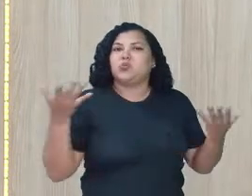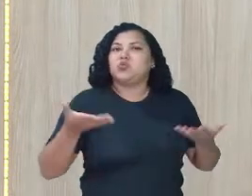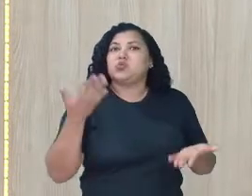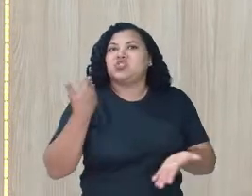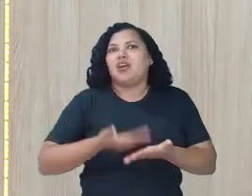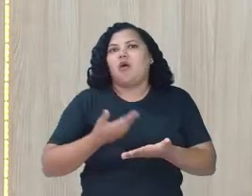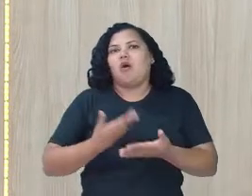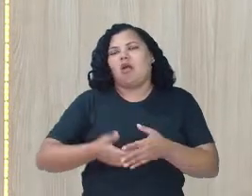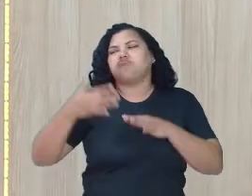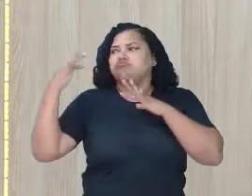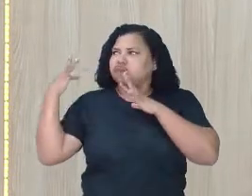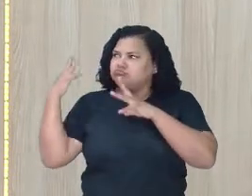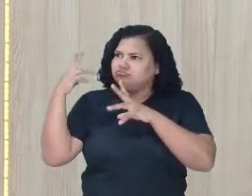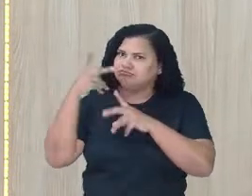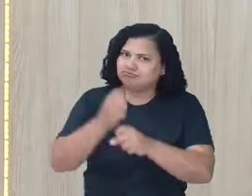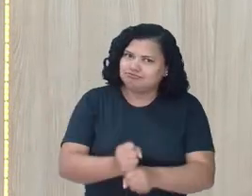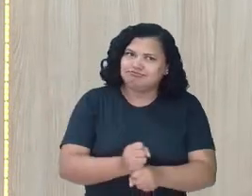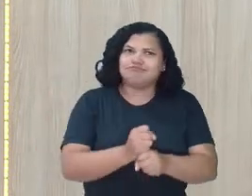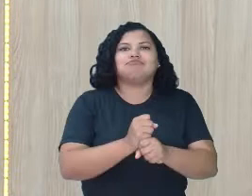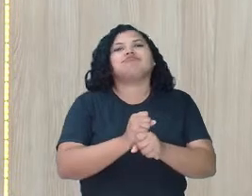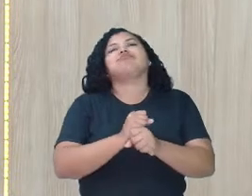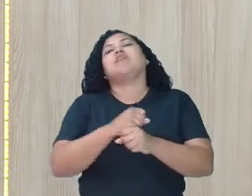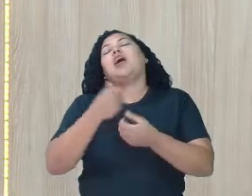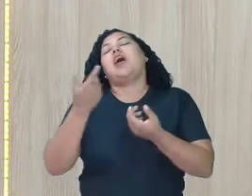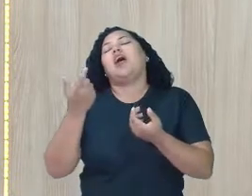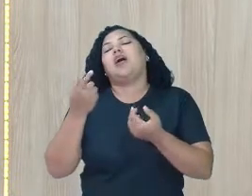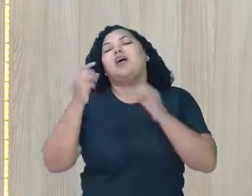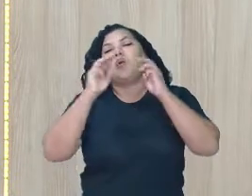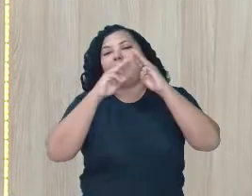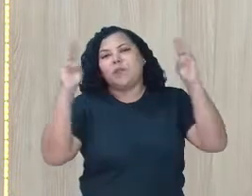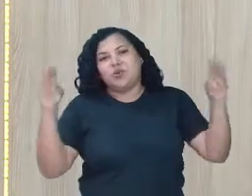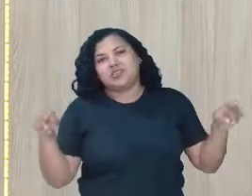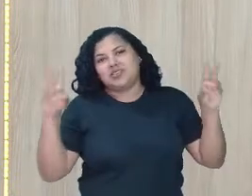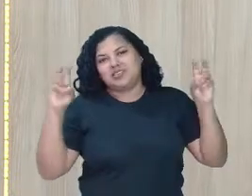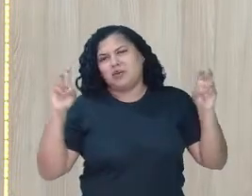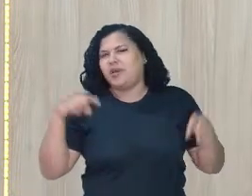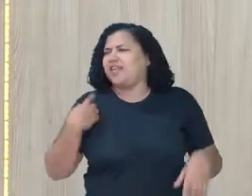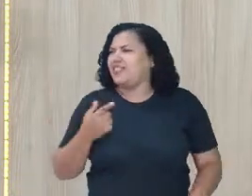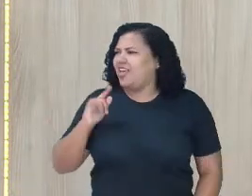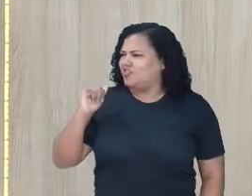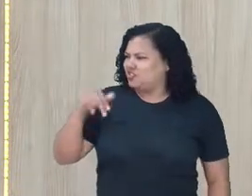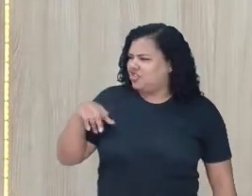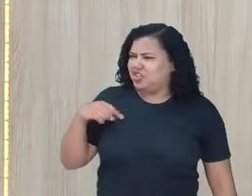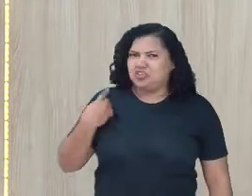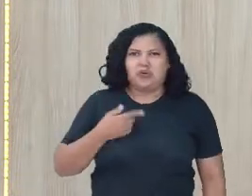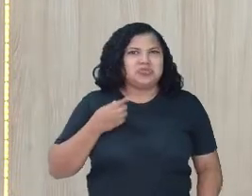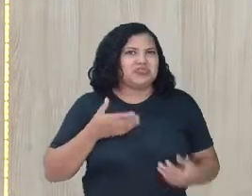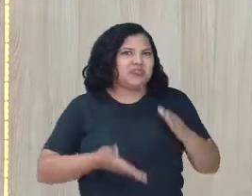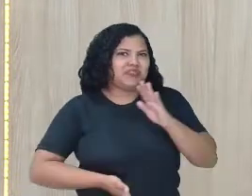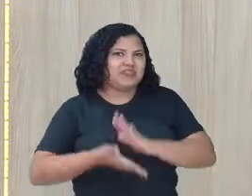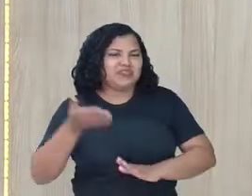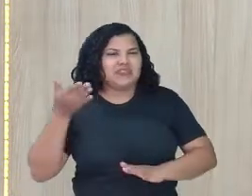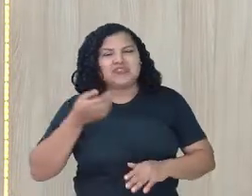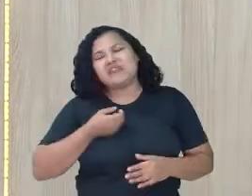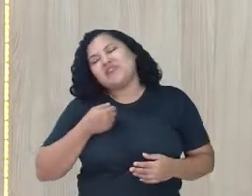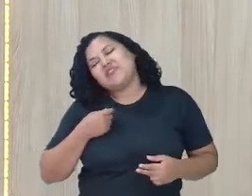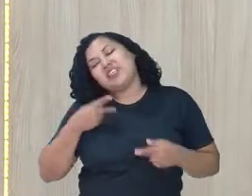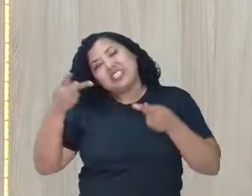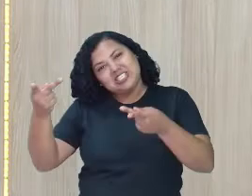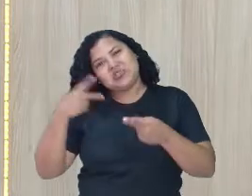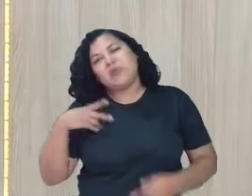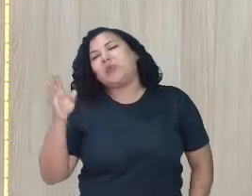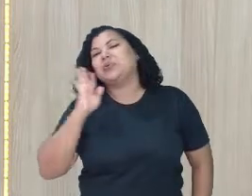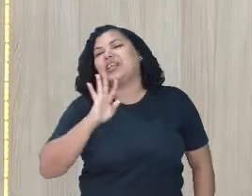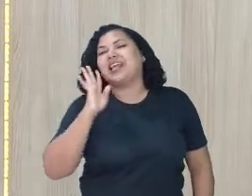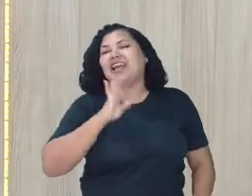aula toda é sobre o museu, né? Né, Gine? A gente fez essa viagem bem legal. Fala um pouco aí, Gine, como